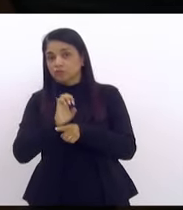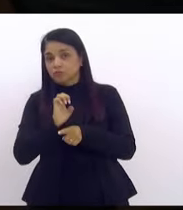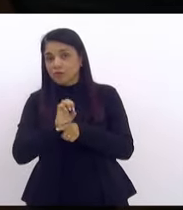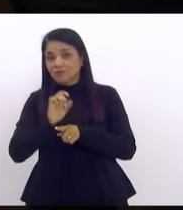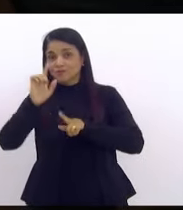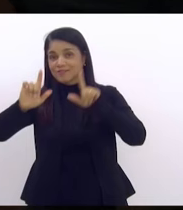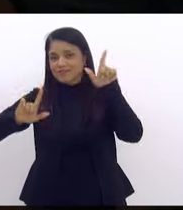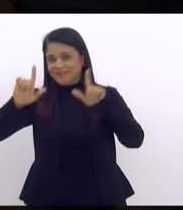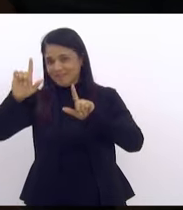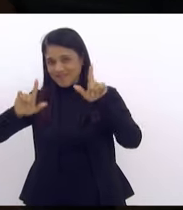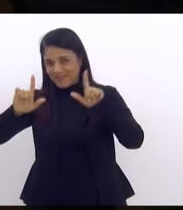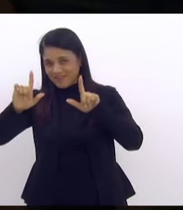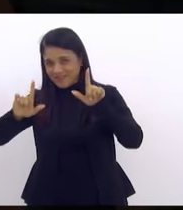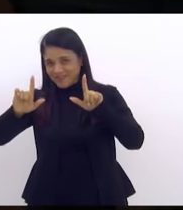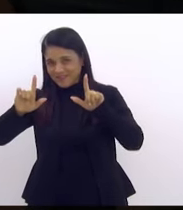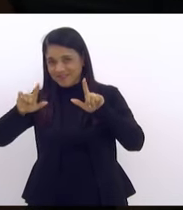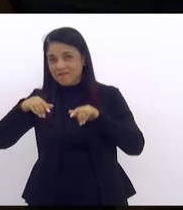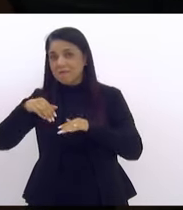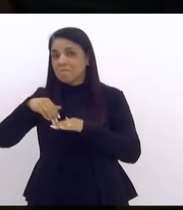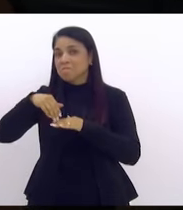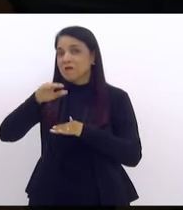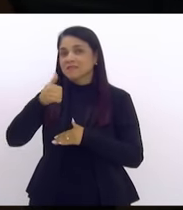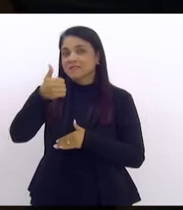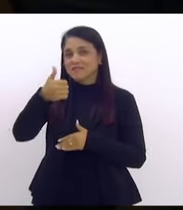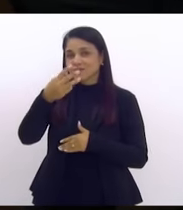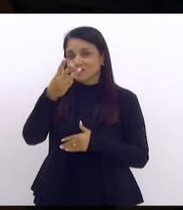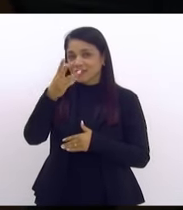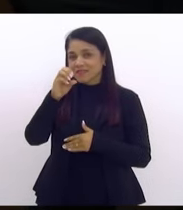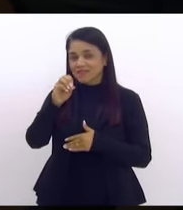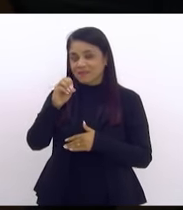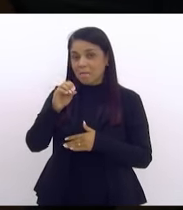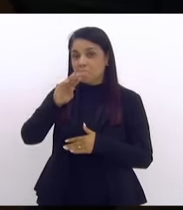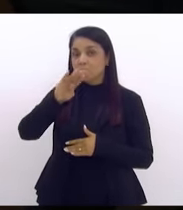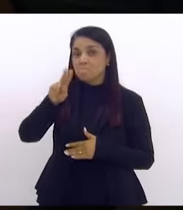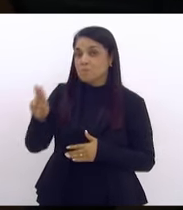TVs, mais de 130 milhões de reais por ano, porque a Liesa